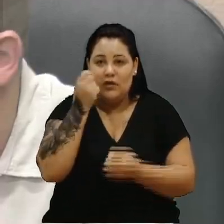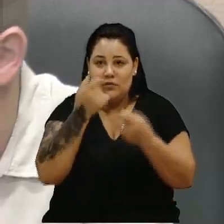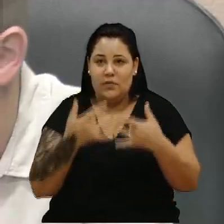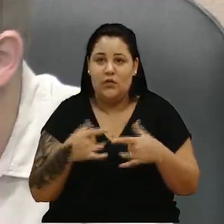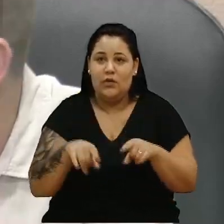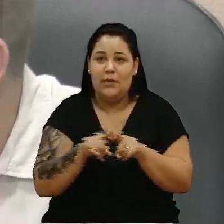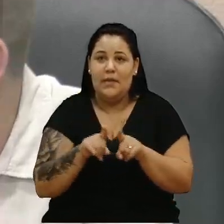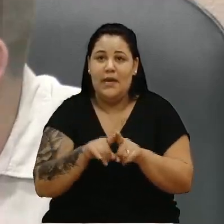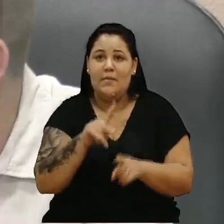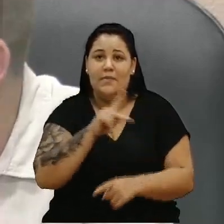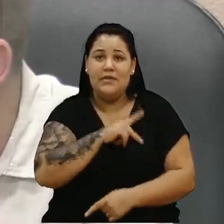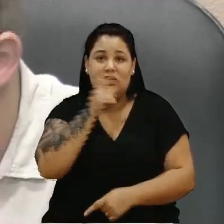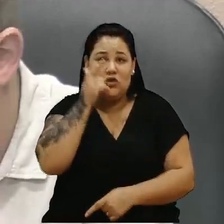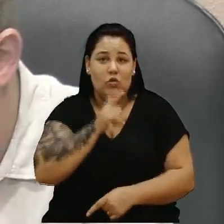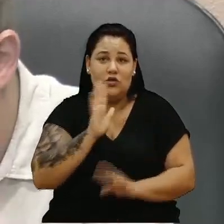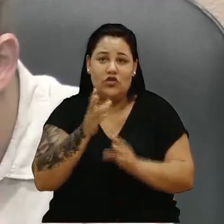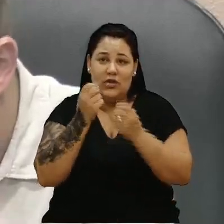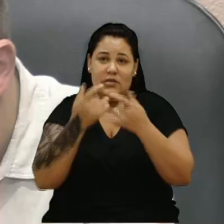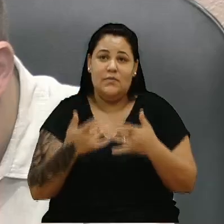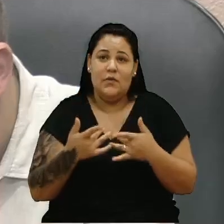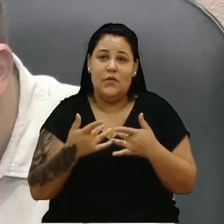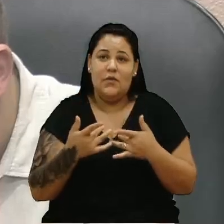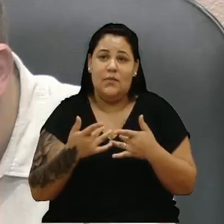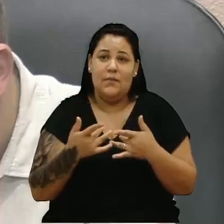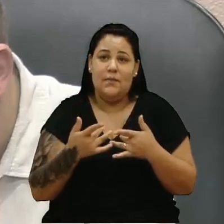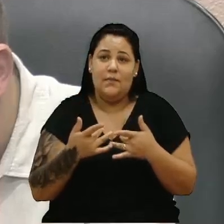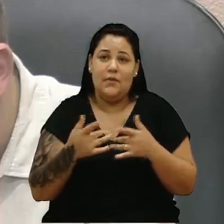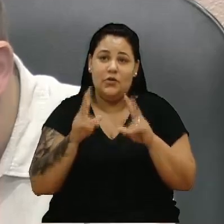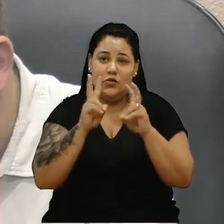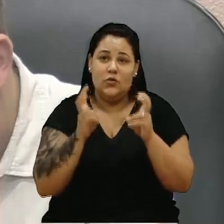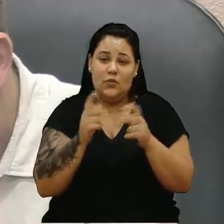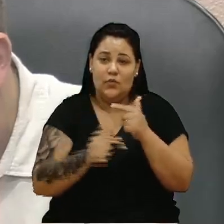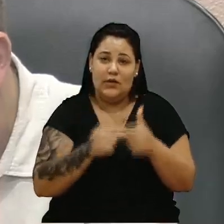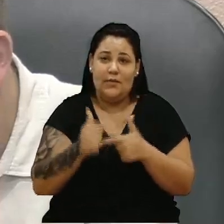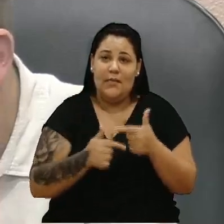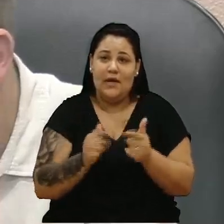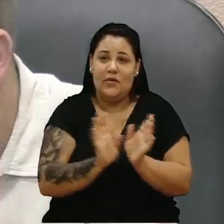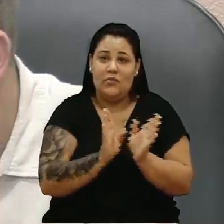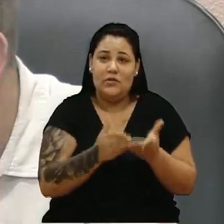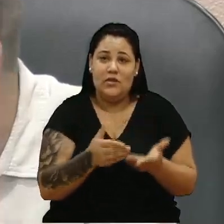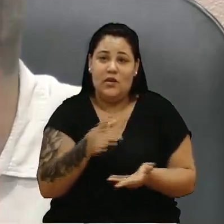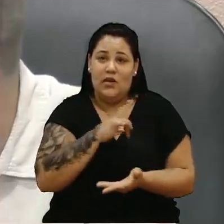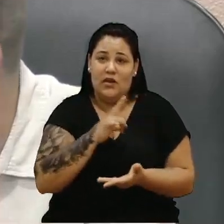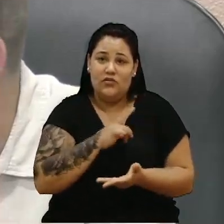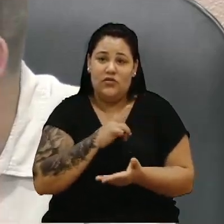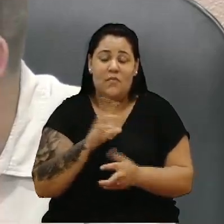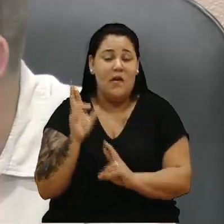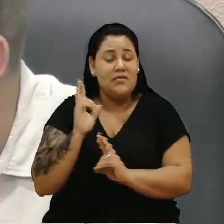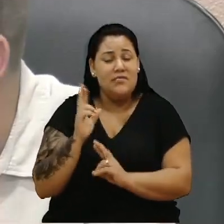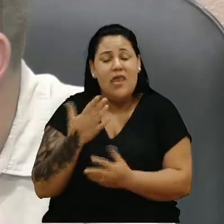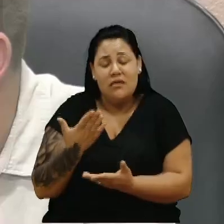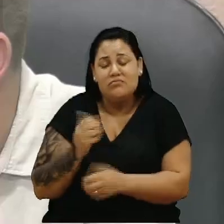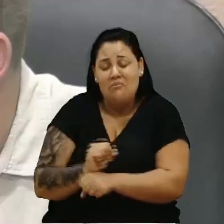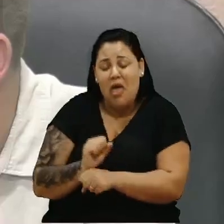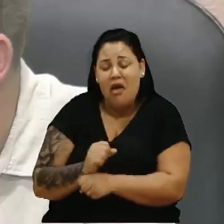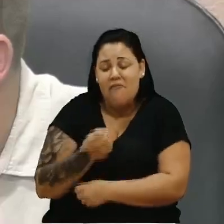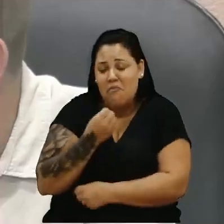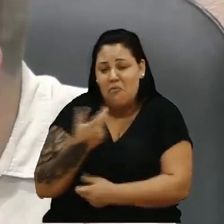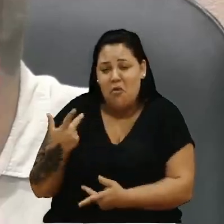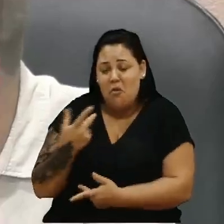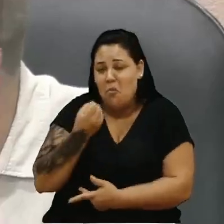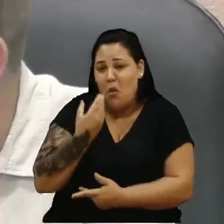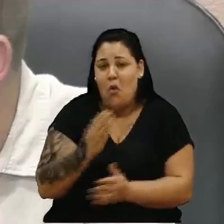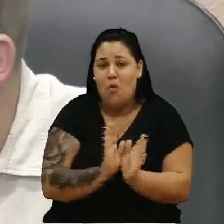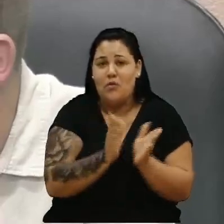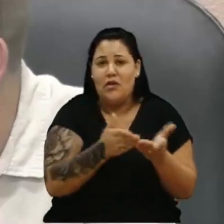o presidente Lucas já disse sobre isso, sobre o funcionamento delas. Né? Eu tinha uma expectativa muito grande com as comissões. Eu achava que